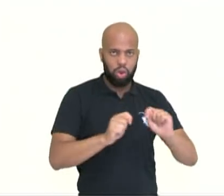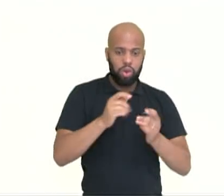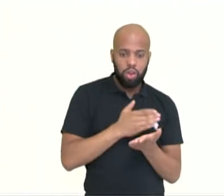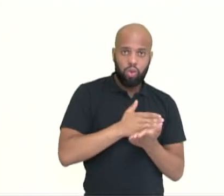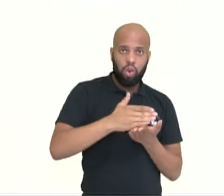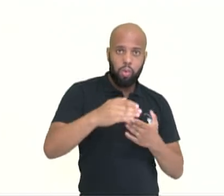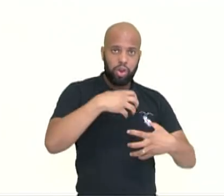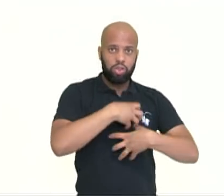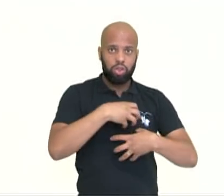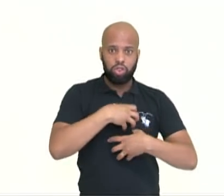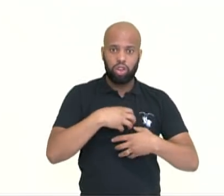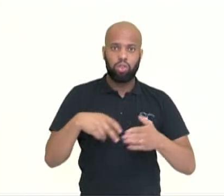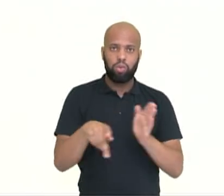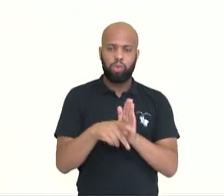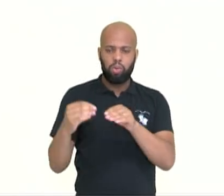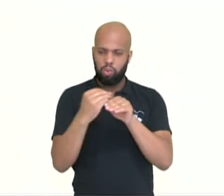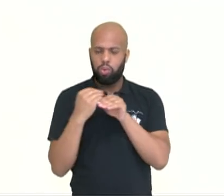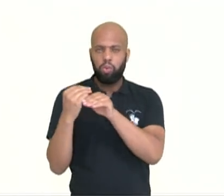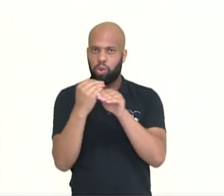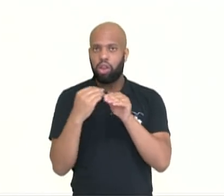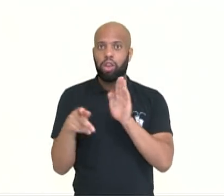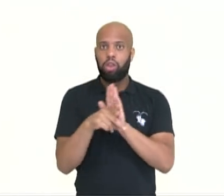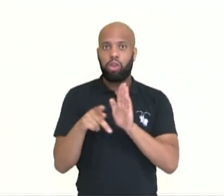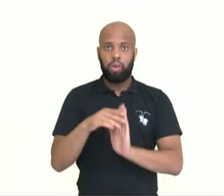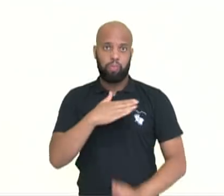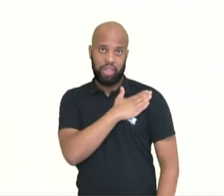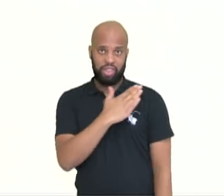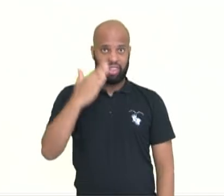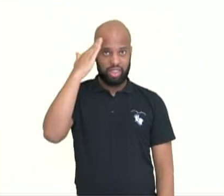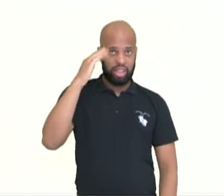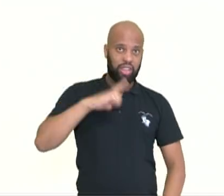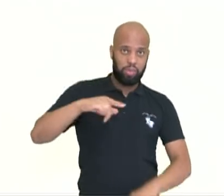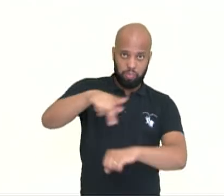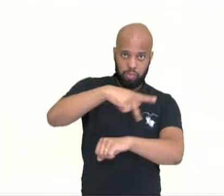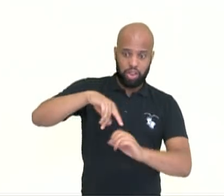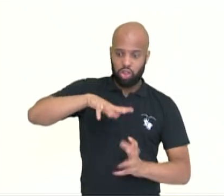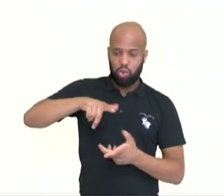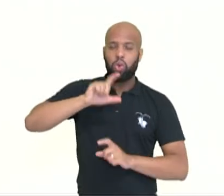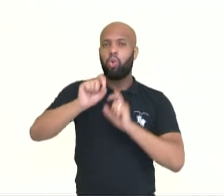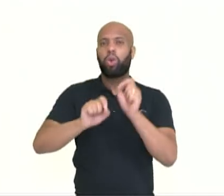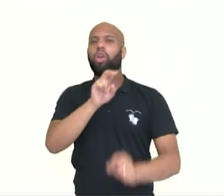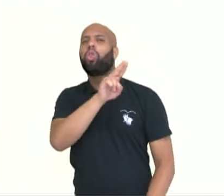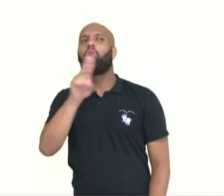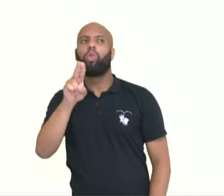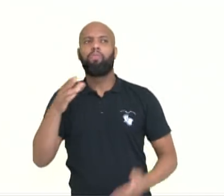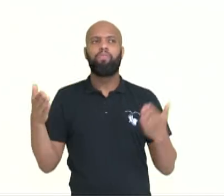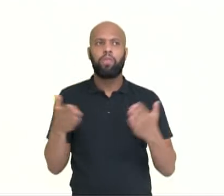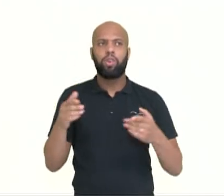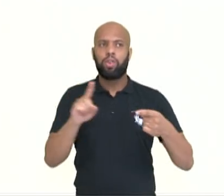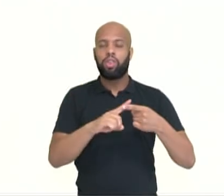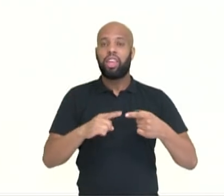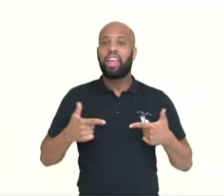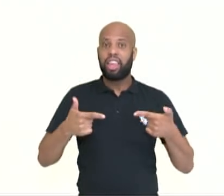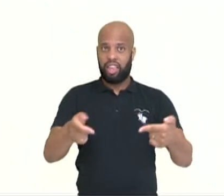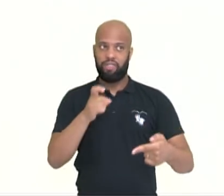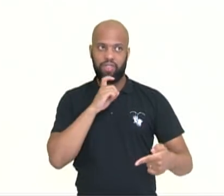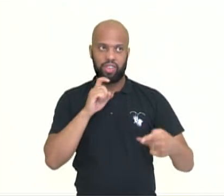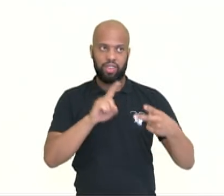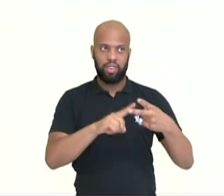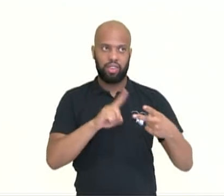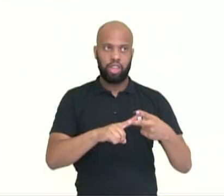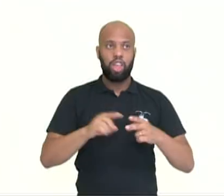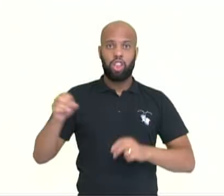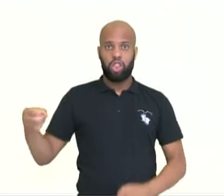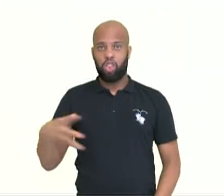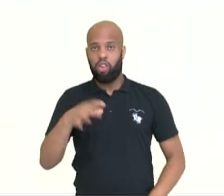passou a ser hegemônico sobre o militar, entre os países do mundo, é o que chamamos do quê? Letra A, Guerra